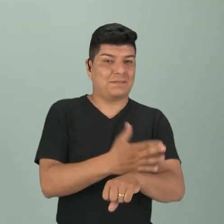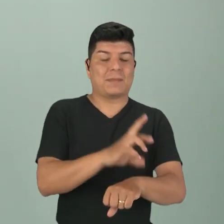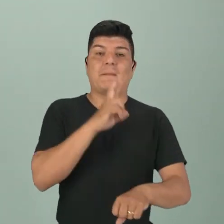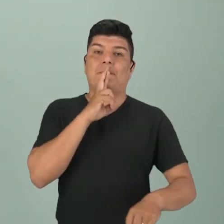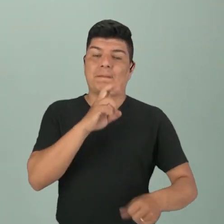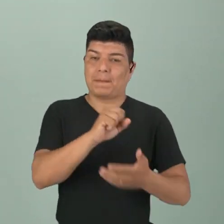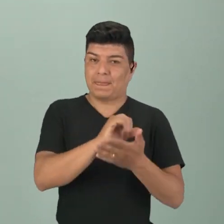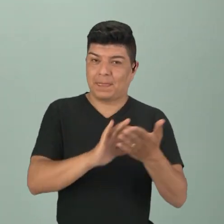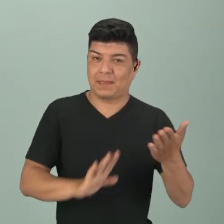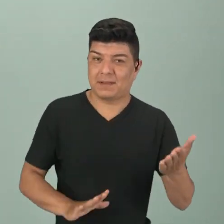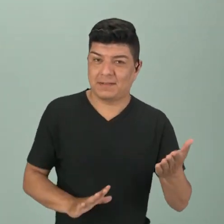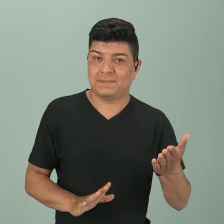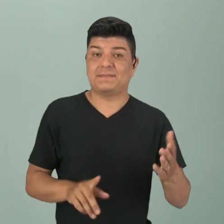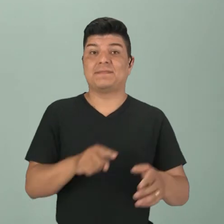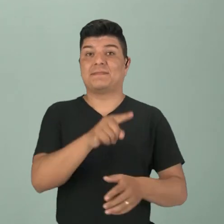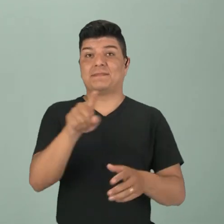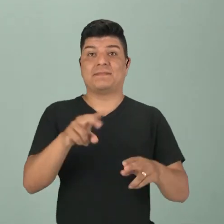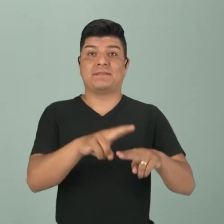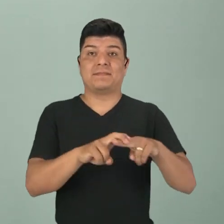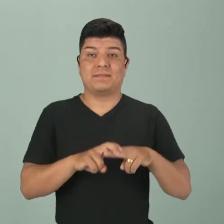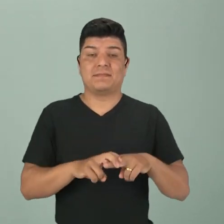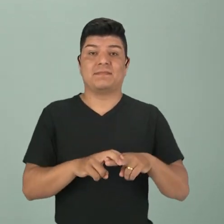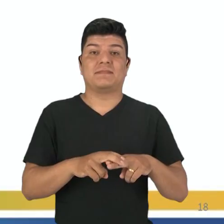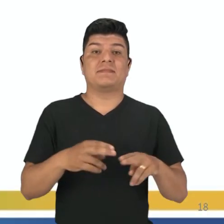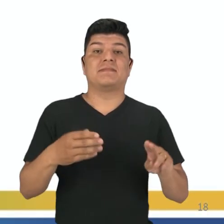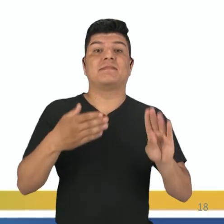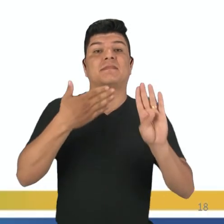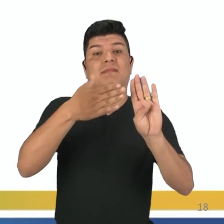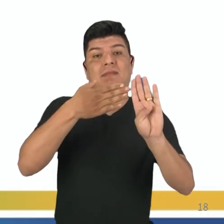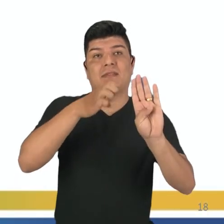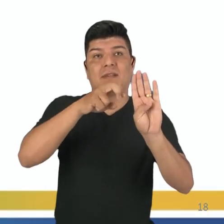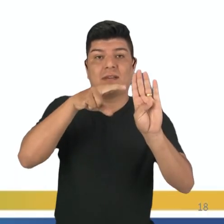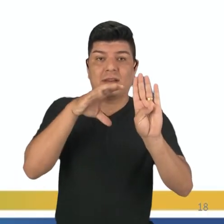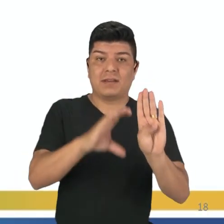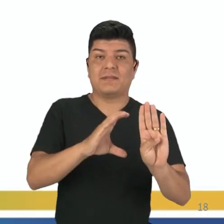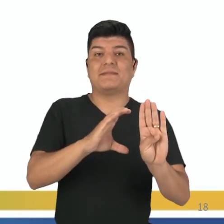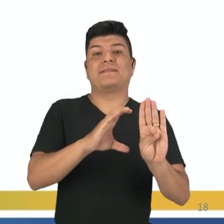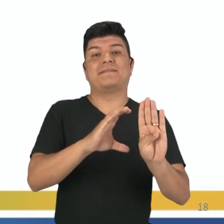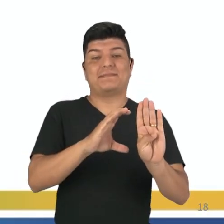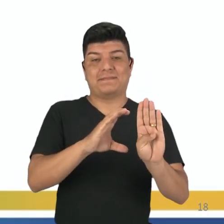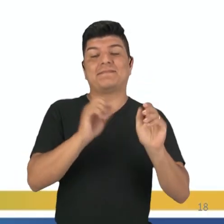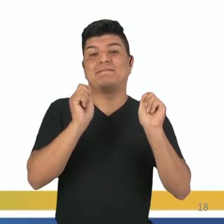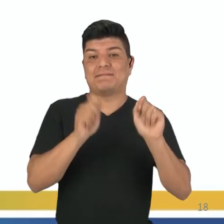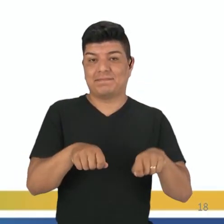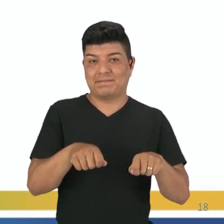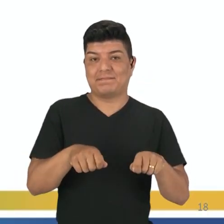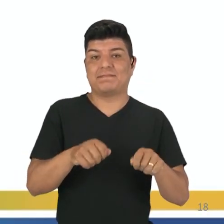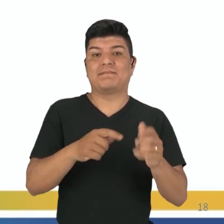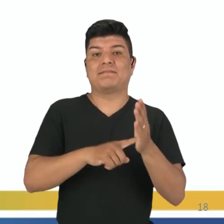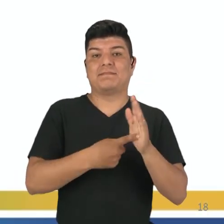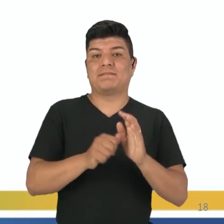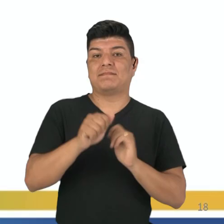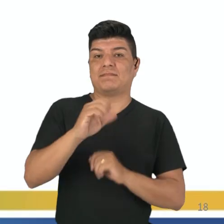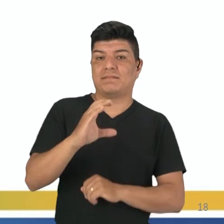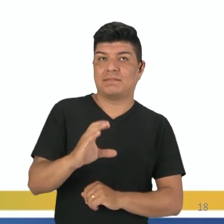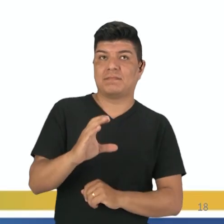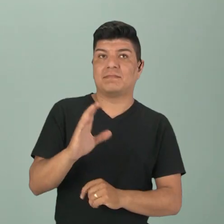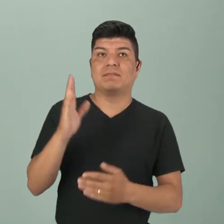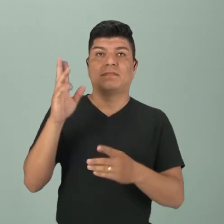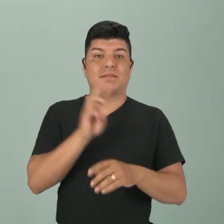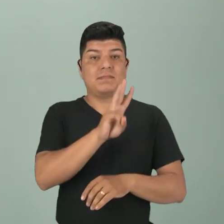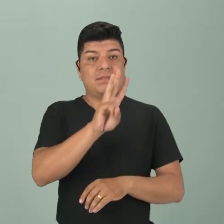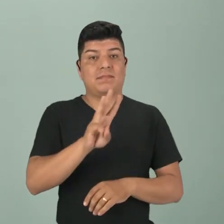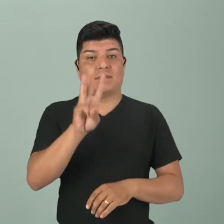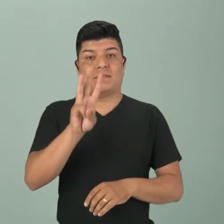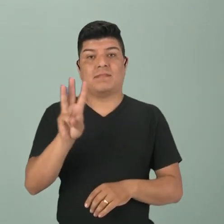resolver exercícios. E para isso, você pode recorrer à plataforma educ.ce, né? Está o link que você